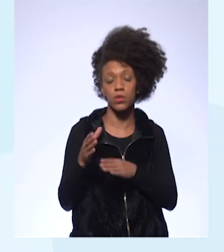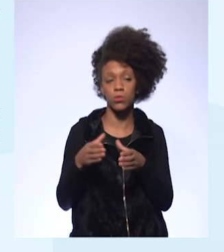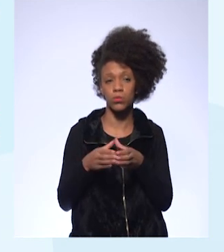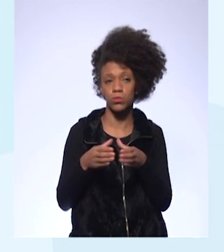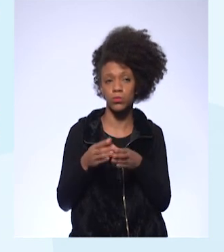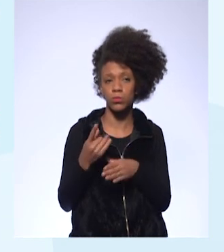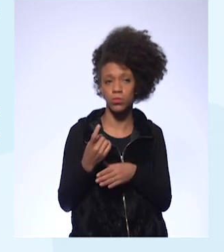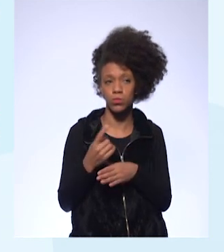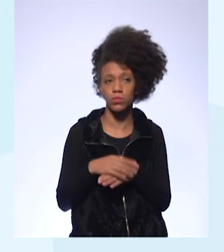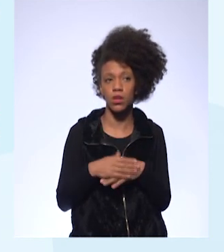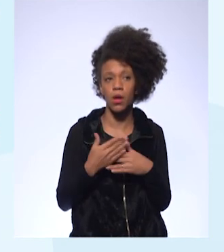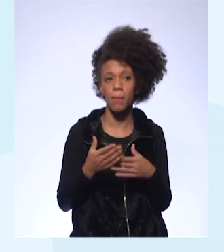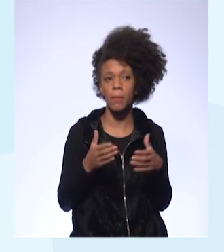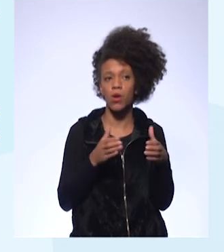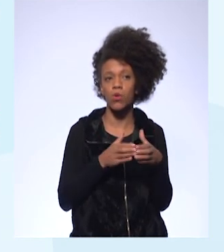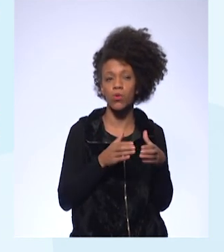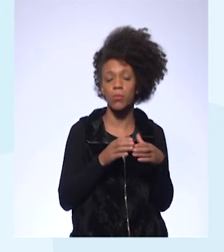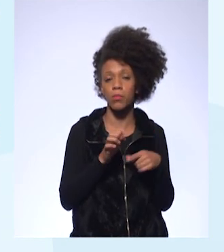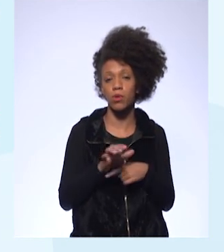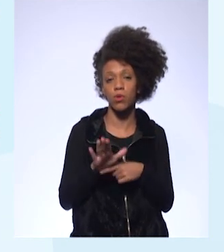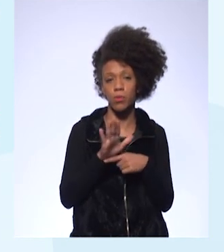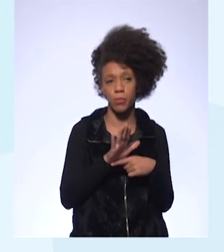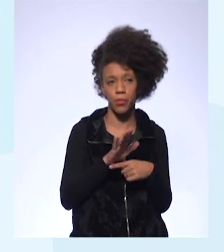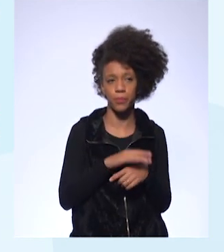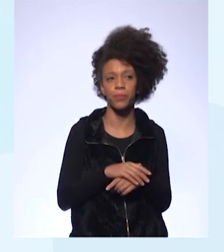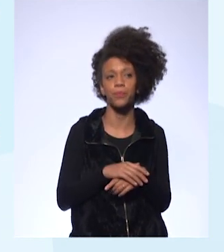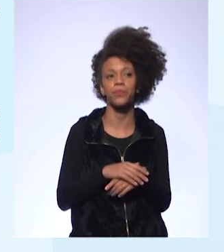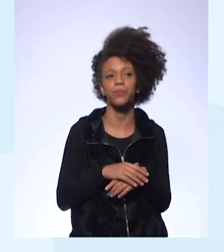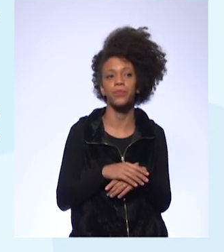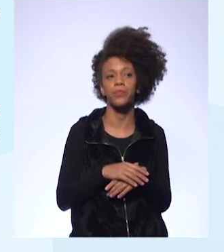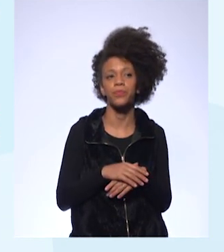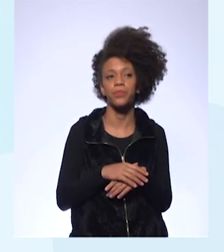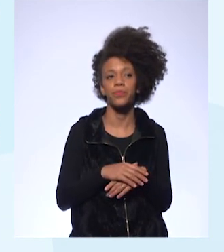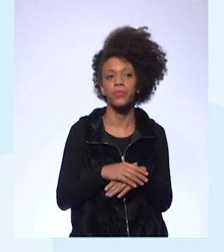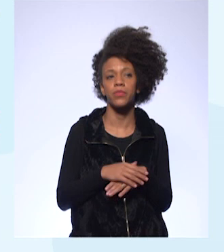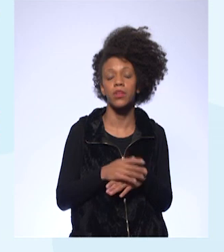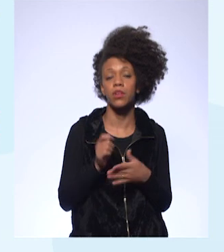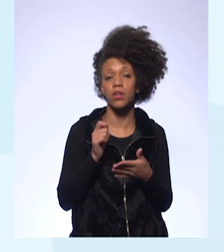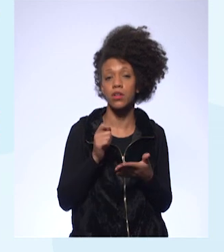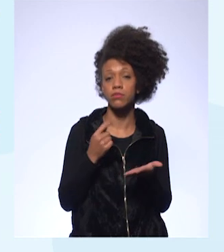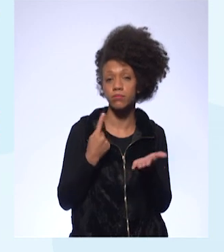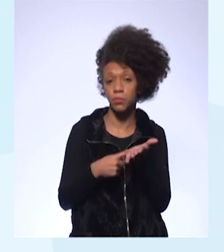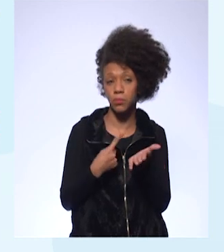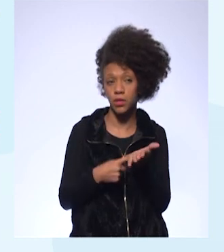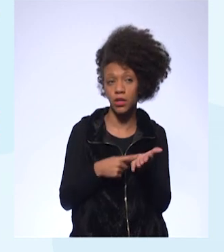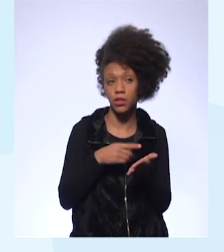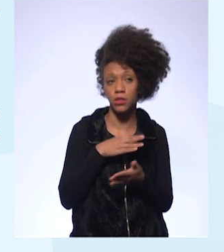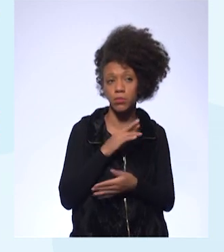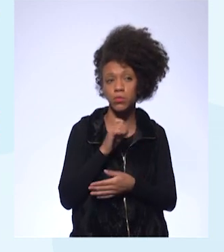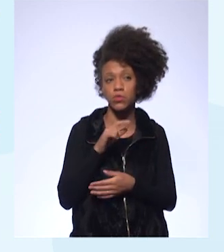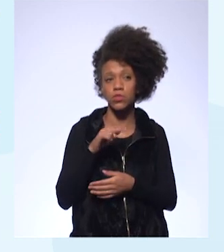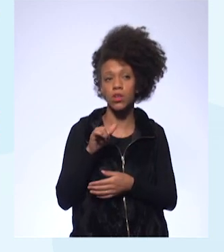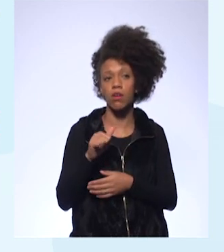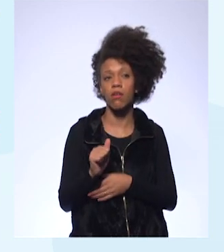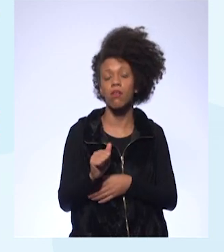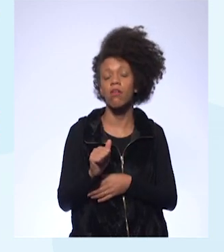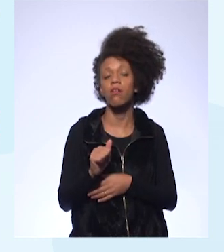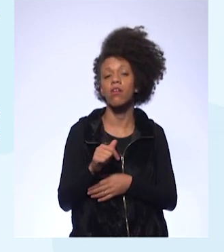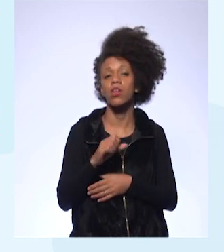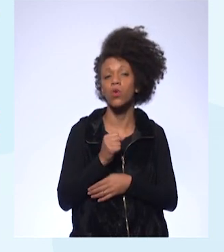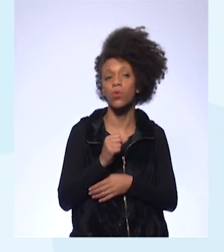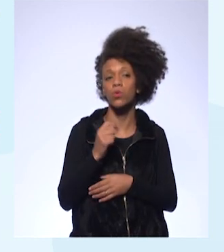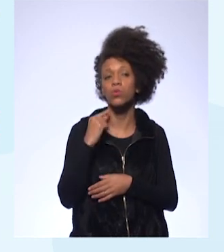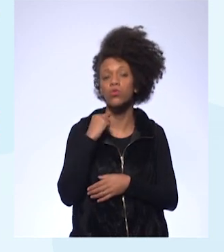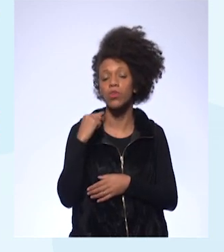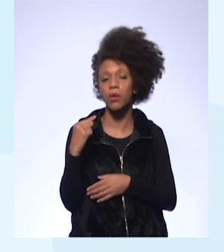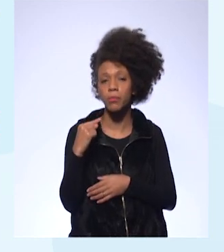únicos para a comunidade europeias, né? Para as comunidades europeias. Assinado em Bruxelas, na Bélgica, em 8 de abril de